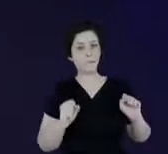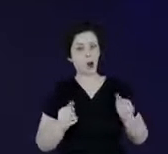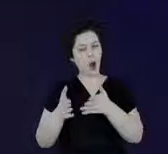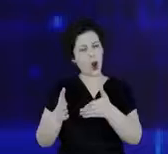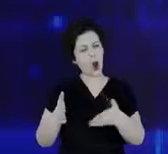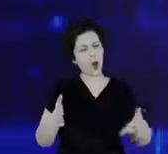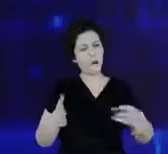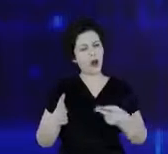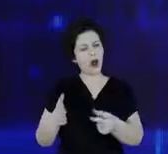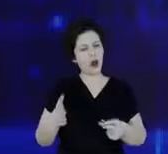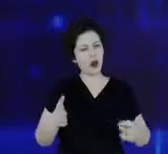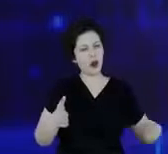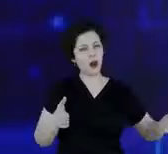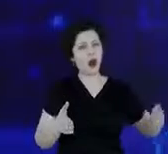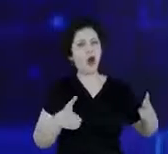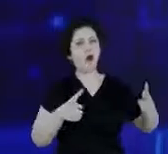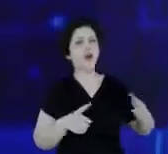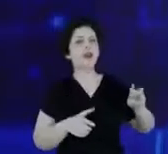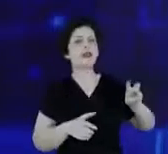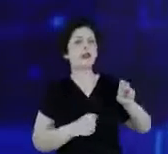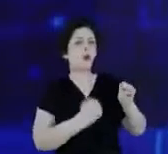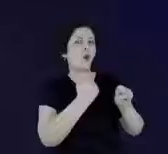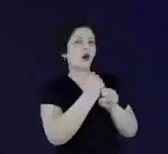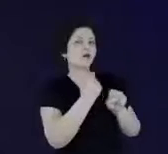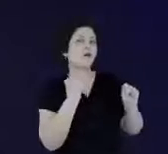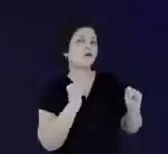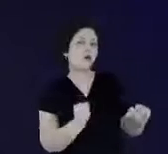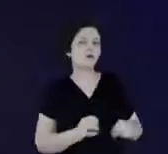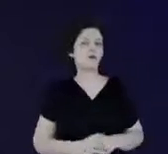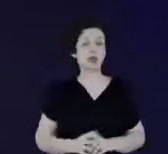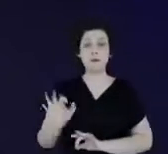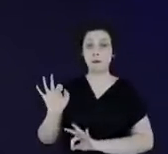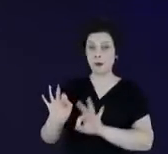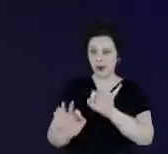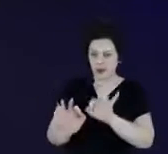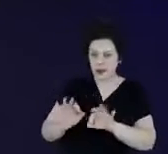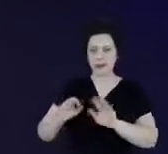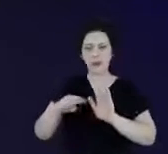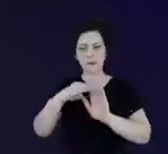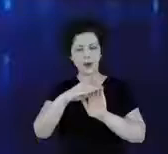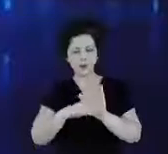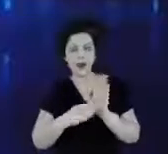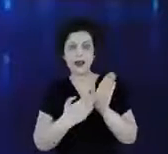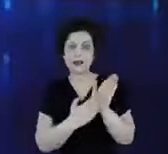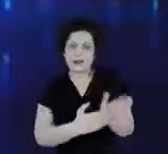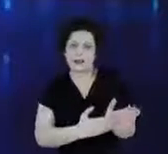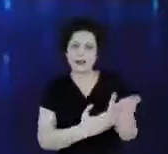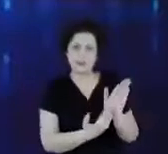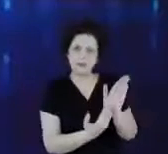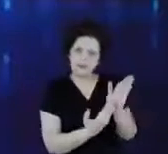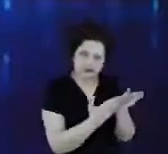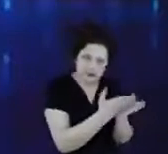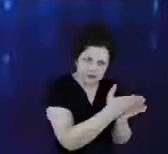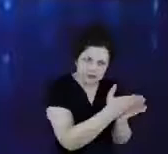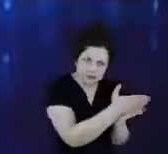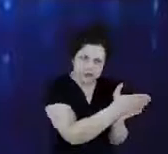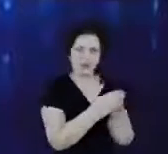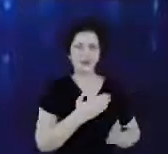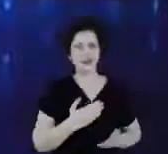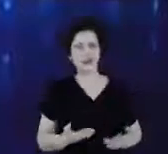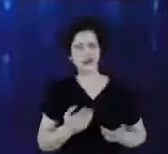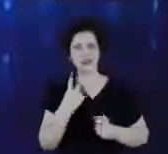pensar o que onde você quer chegar daqui a cinco anos planegi mas siga o plano entendeu no